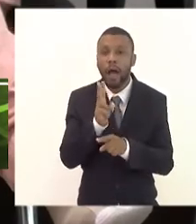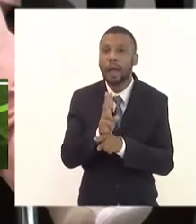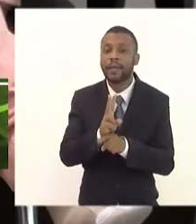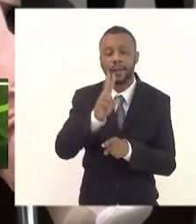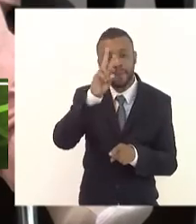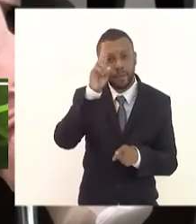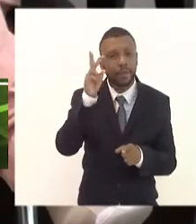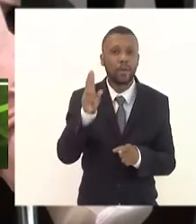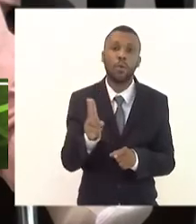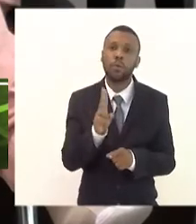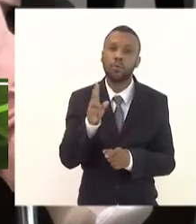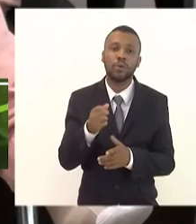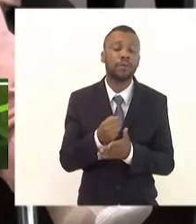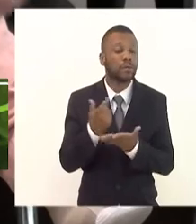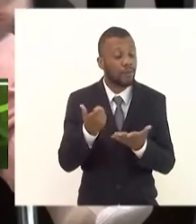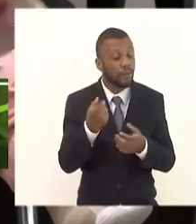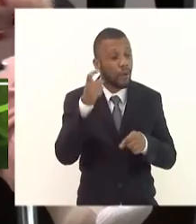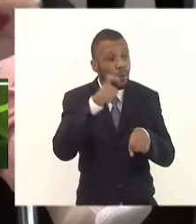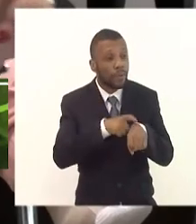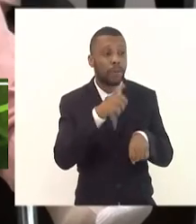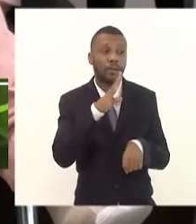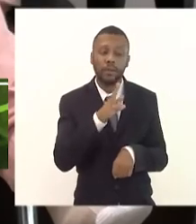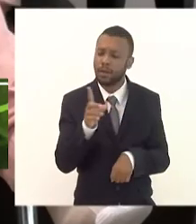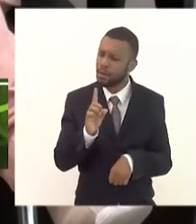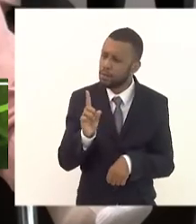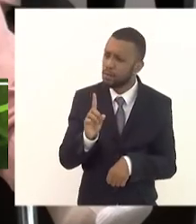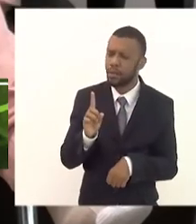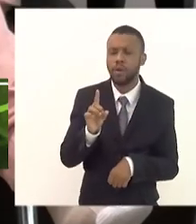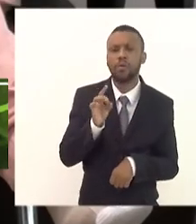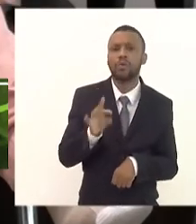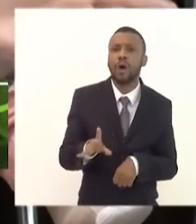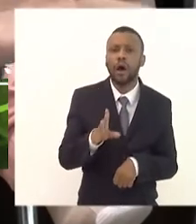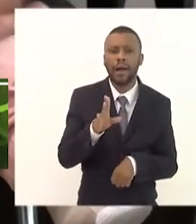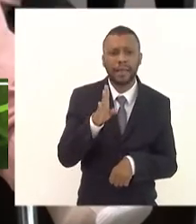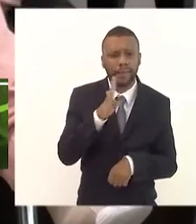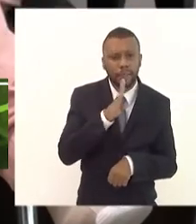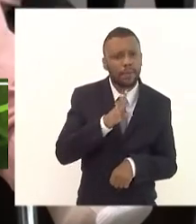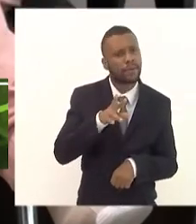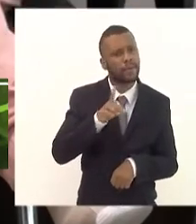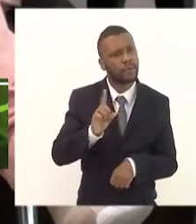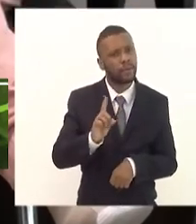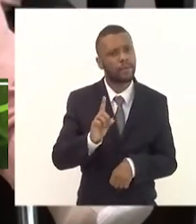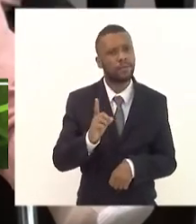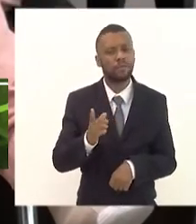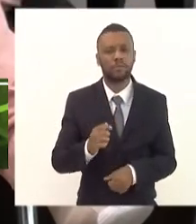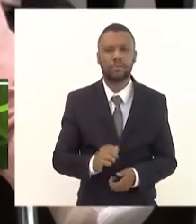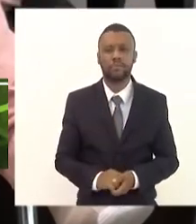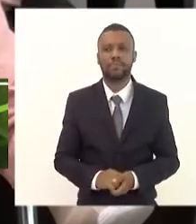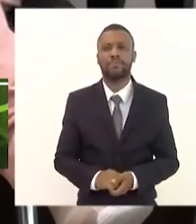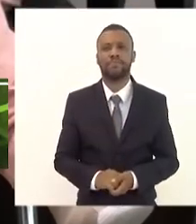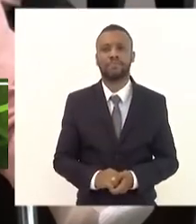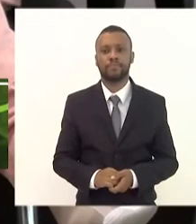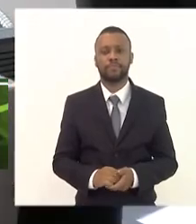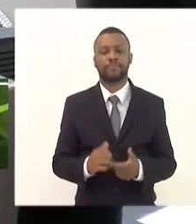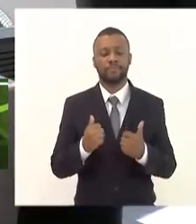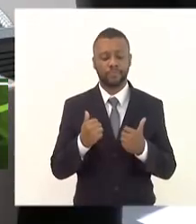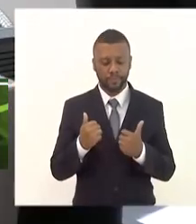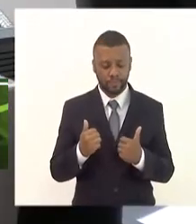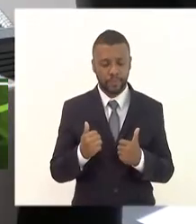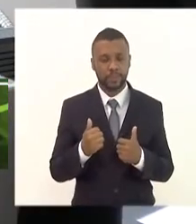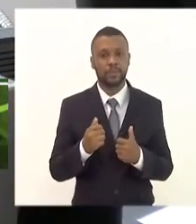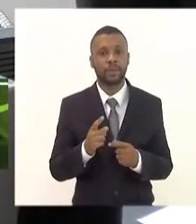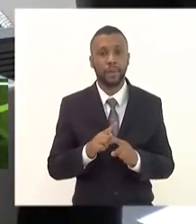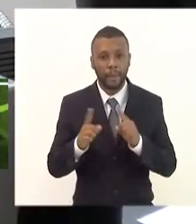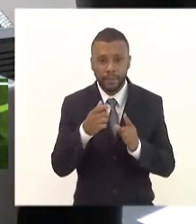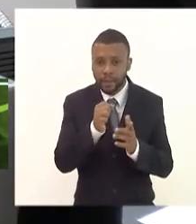Então, usou esse... Sim, mas foi na emergência. Querido. Não foi só na emergência. Não foi só na emergência. Tá bem. Então, vamos fazer... Mas a senhora